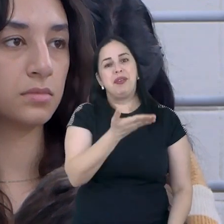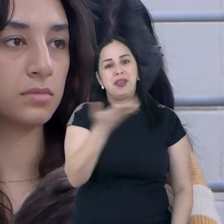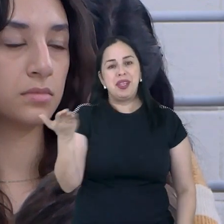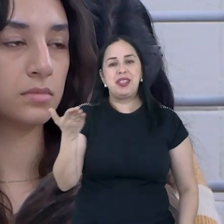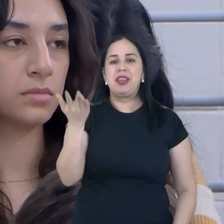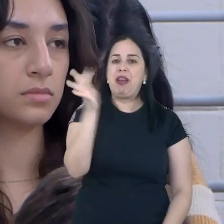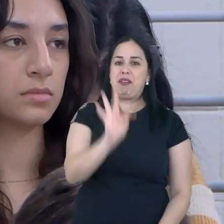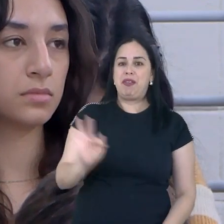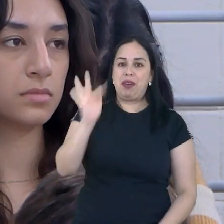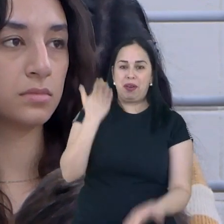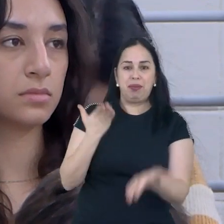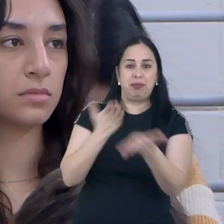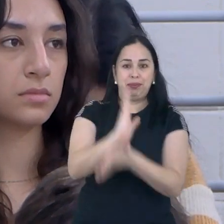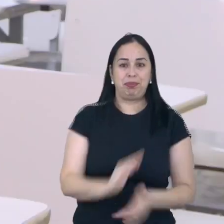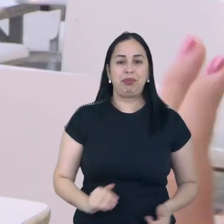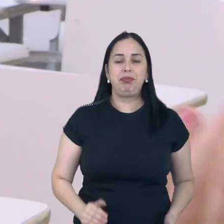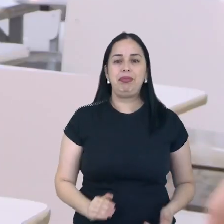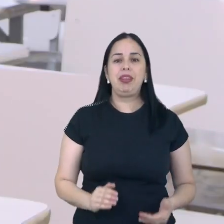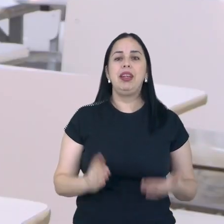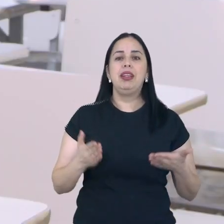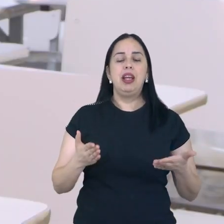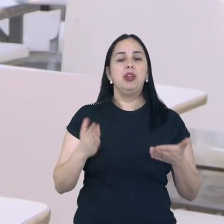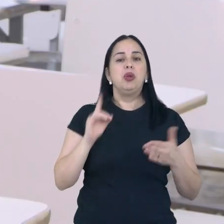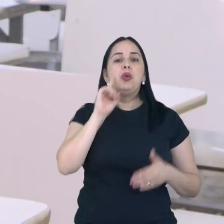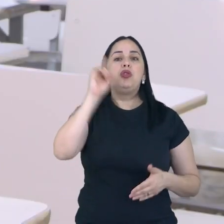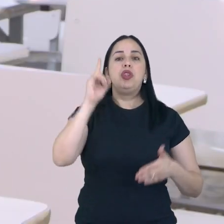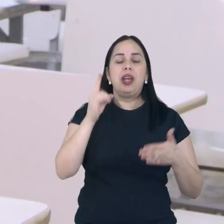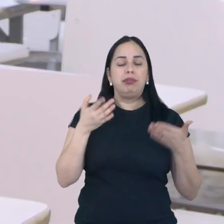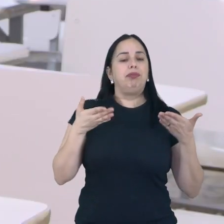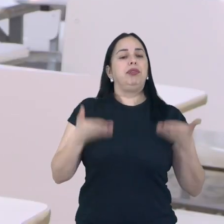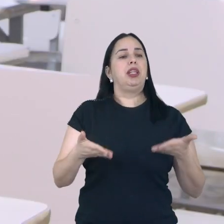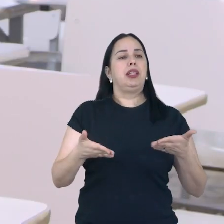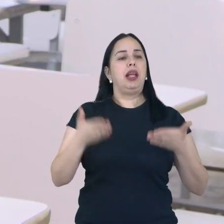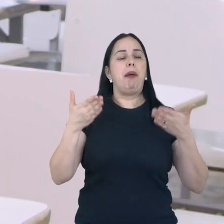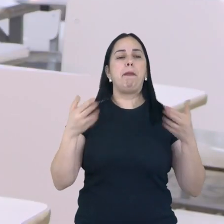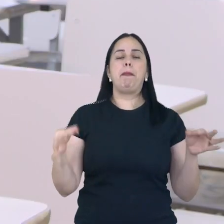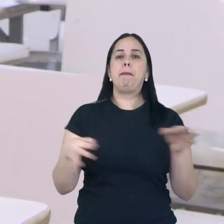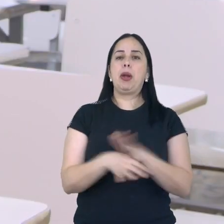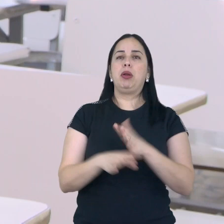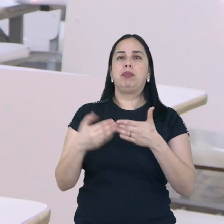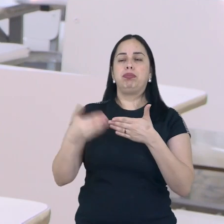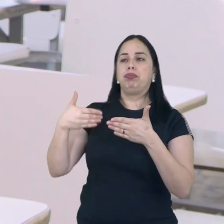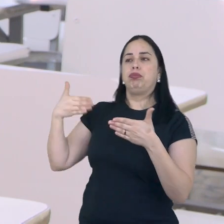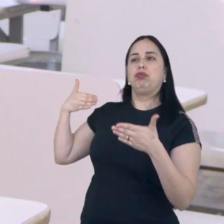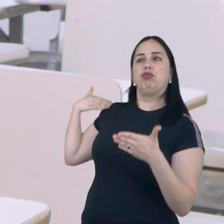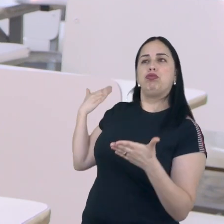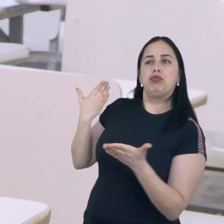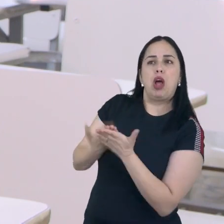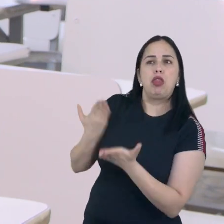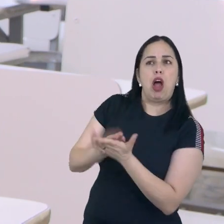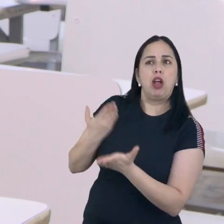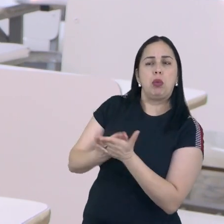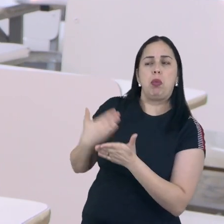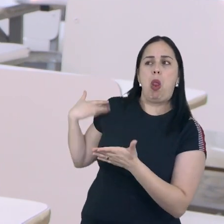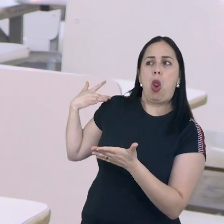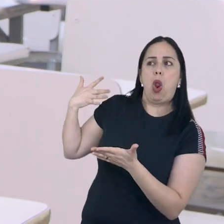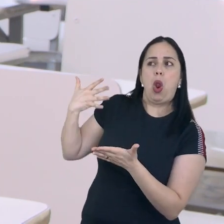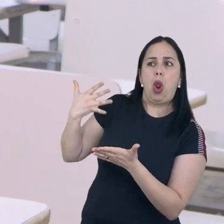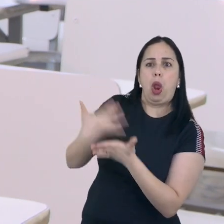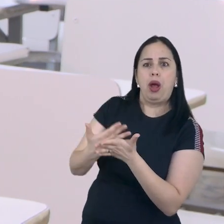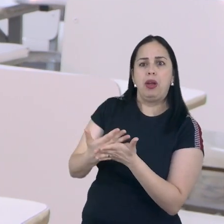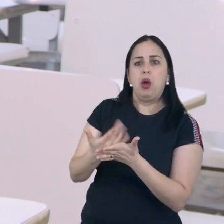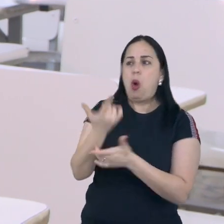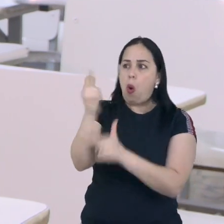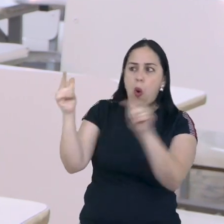futuros universitários do país. Estar preparado no dia é o que te deixa mais tranquilo. Saber que você estudou, saber que você se preparou,